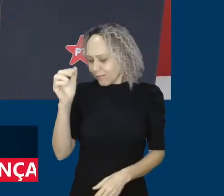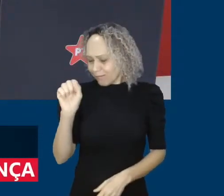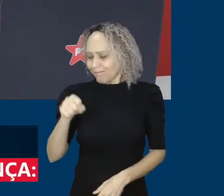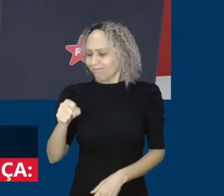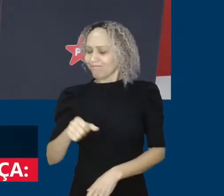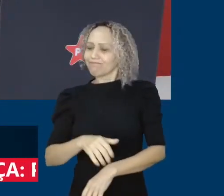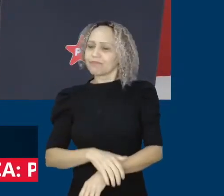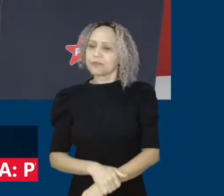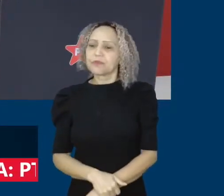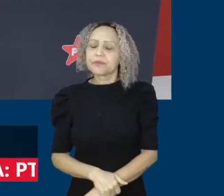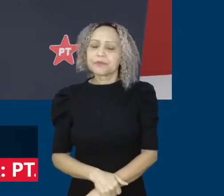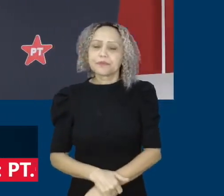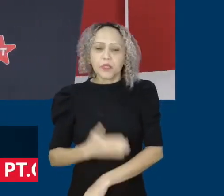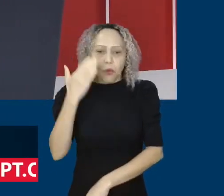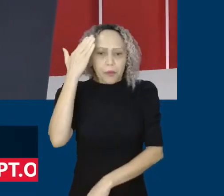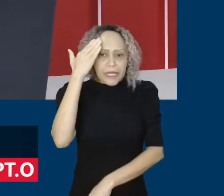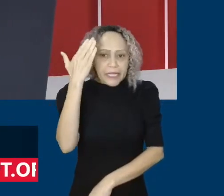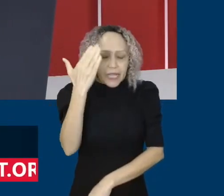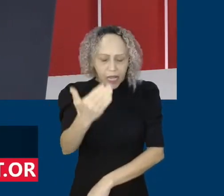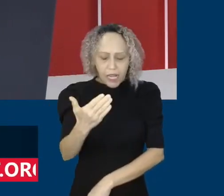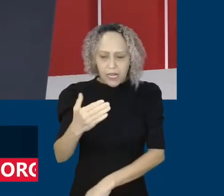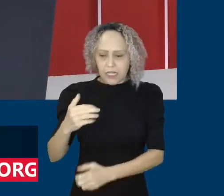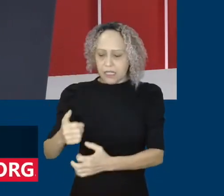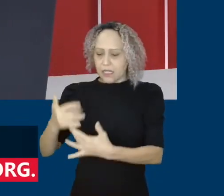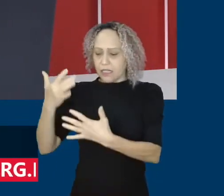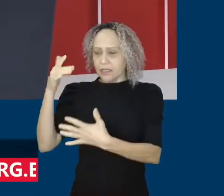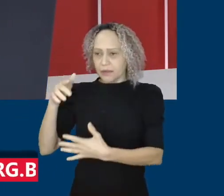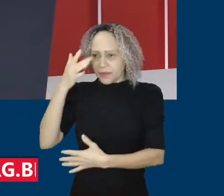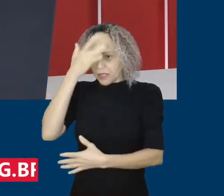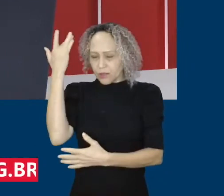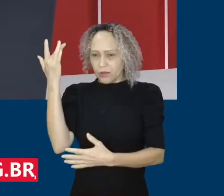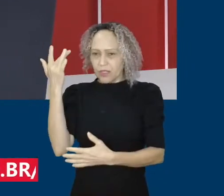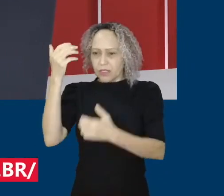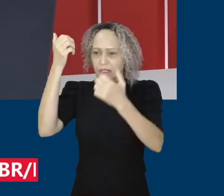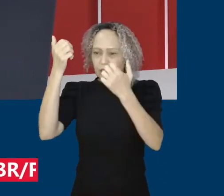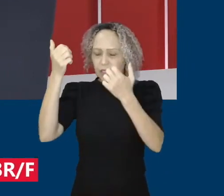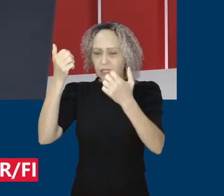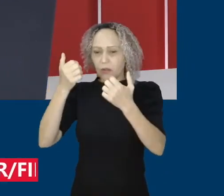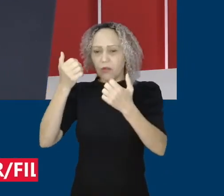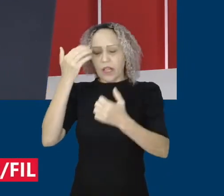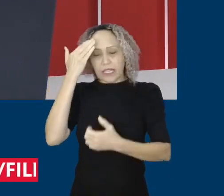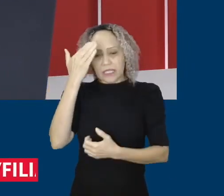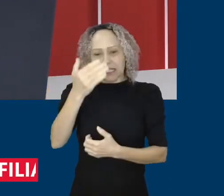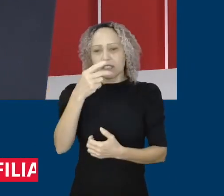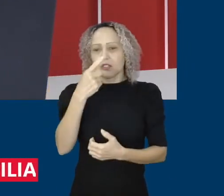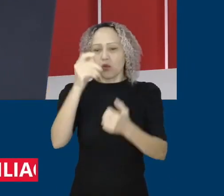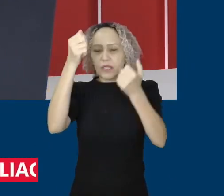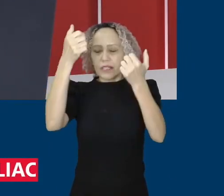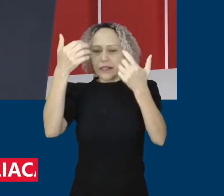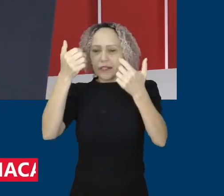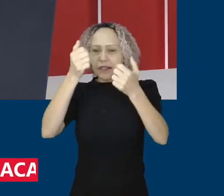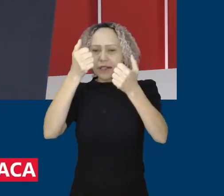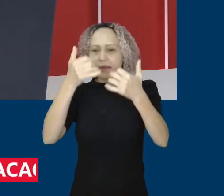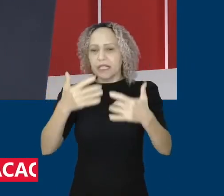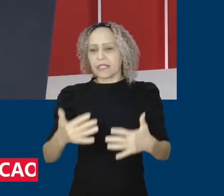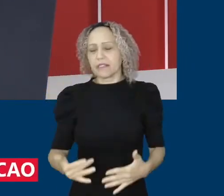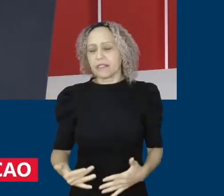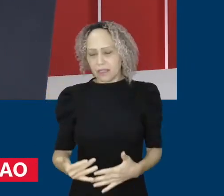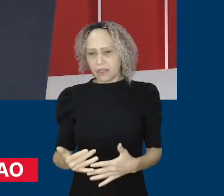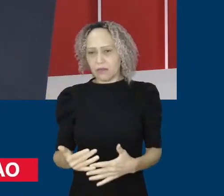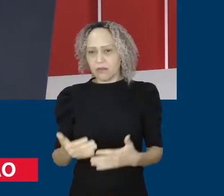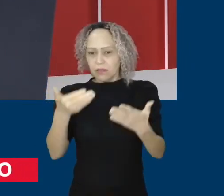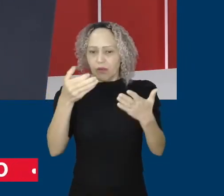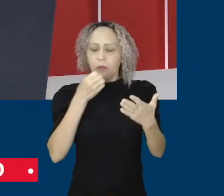Maravilha, deputado, muito obrigado. O pessoal está agradecendo aqui, ótimos esclarecimentos. Seja sempre bem-vindo aqui ao Jornal PT Brasil, eu agradeço muito.